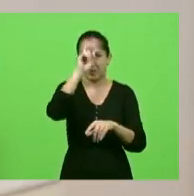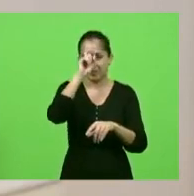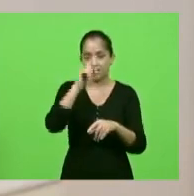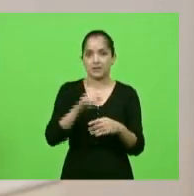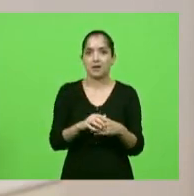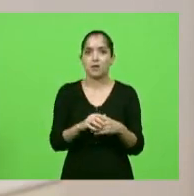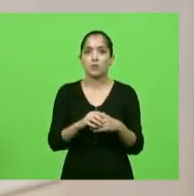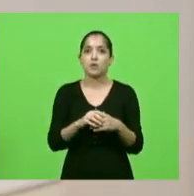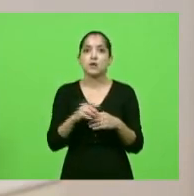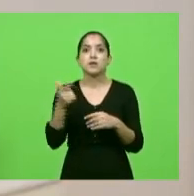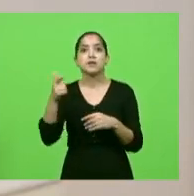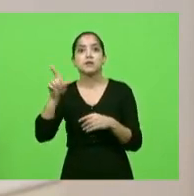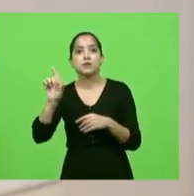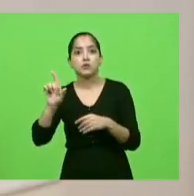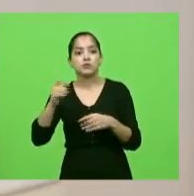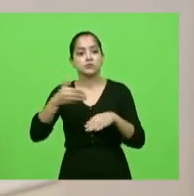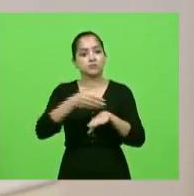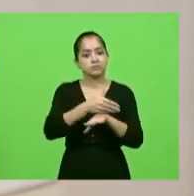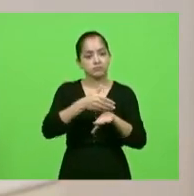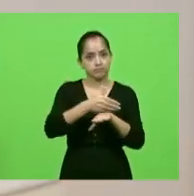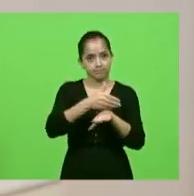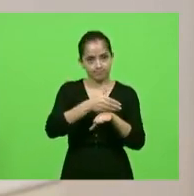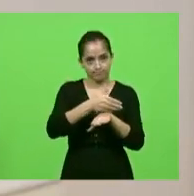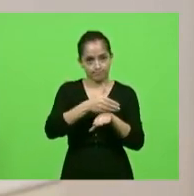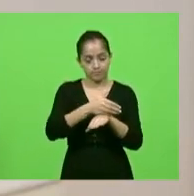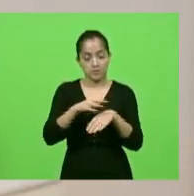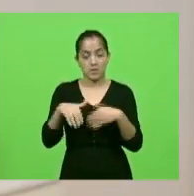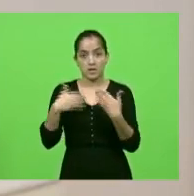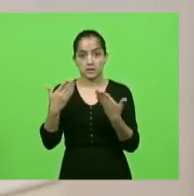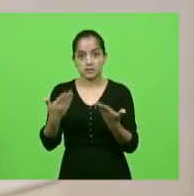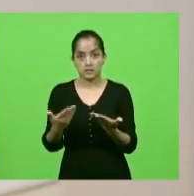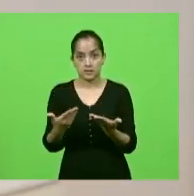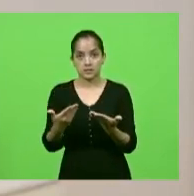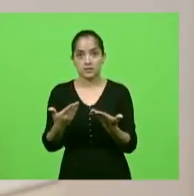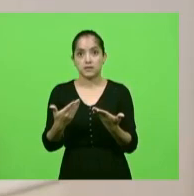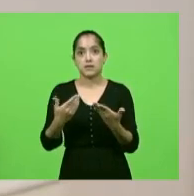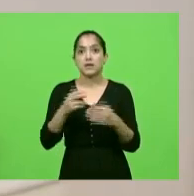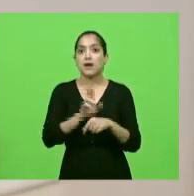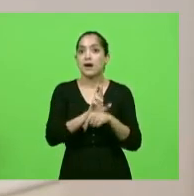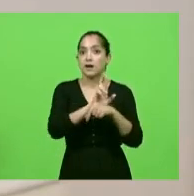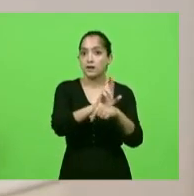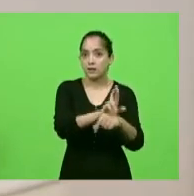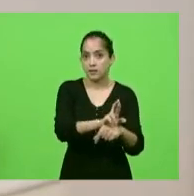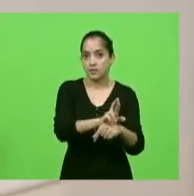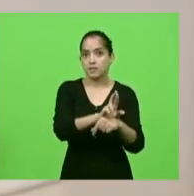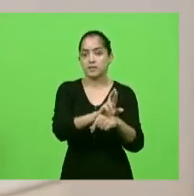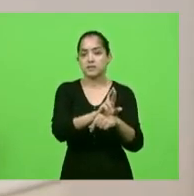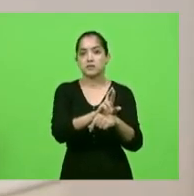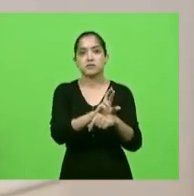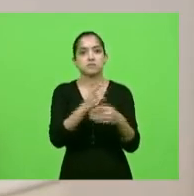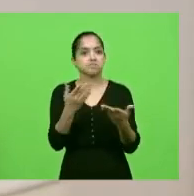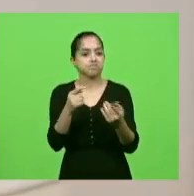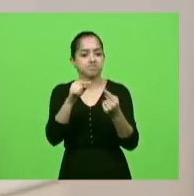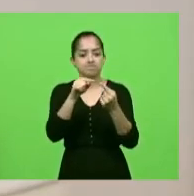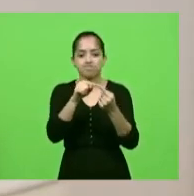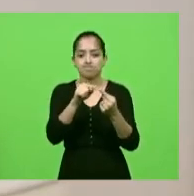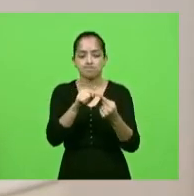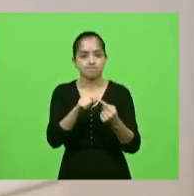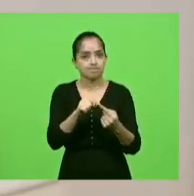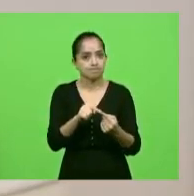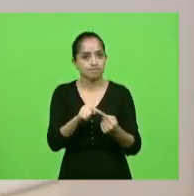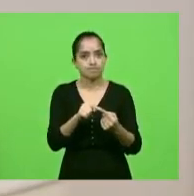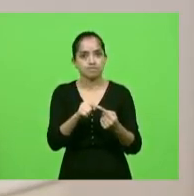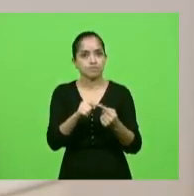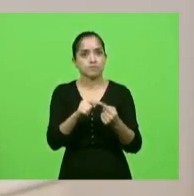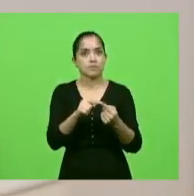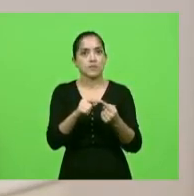dos demais entes participantes. Assim, tem-se que a representação não atendeu, nesse ponto, aos requisitos